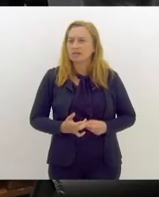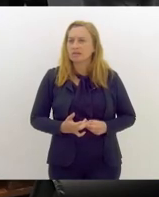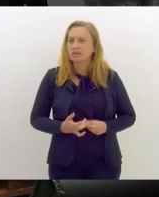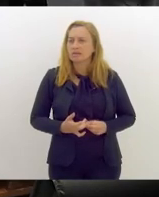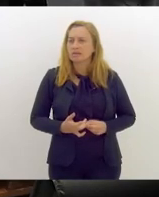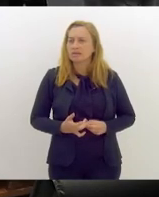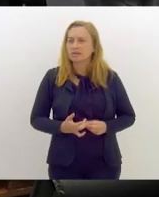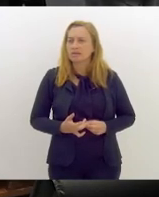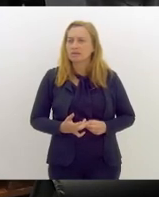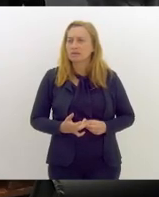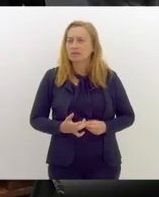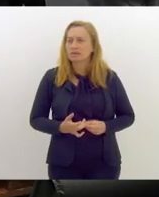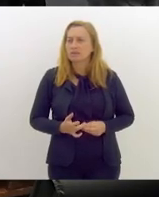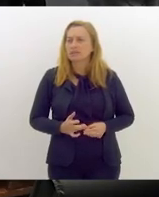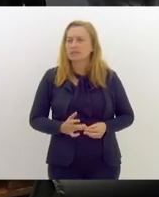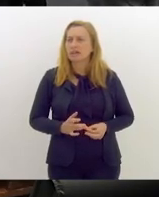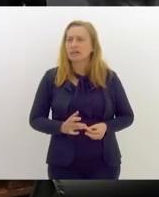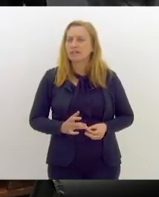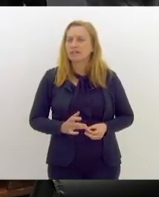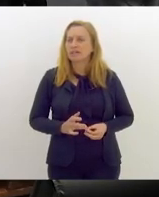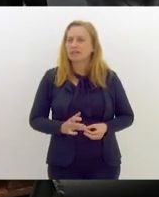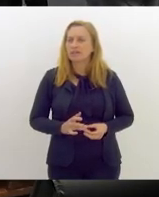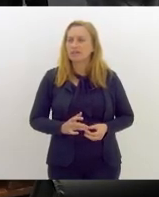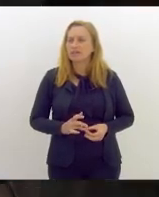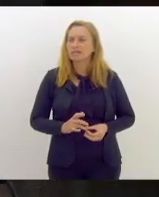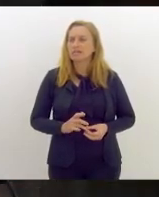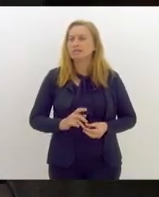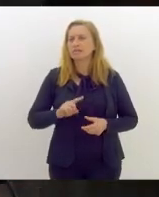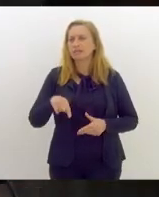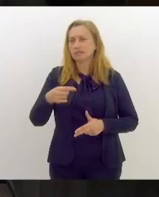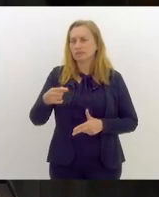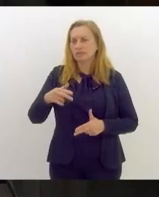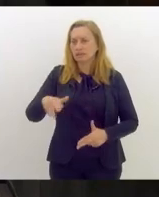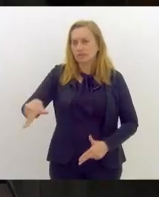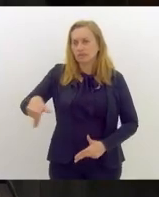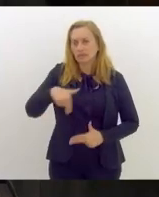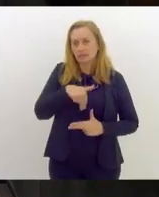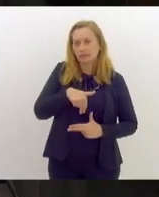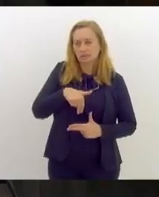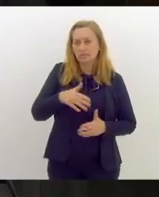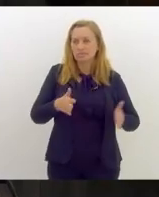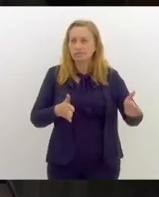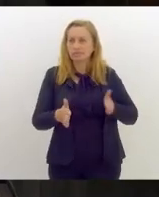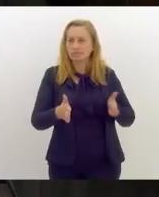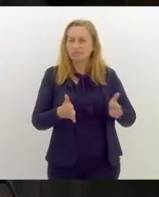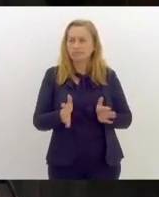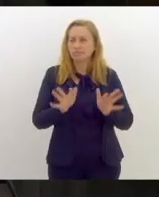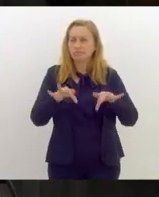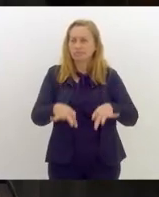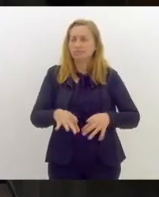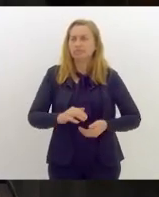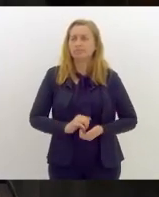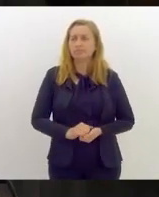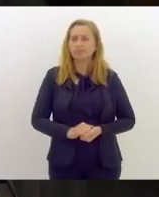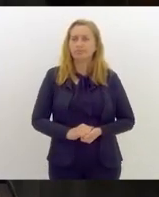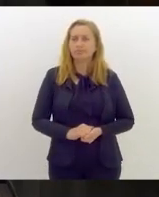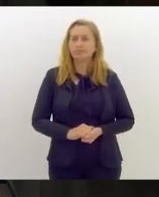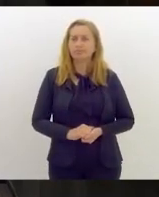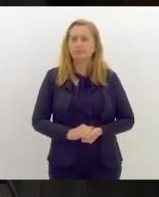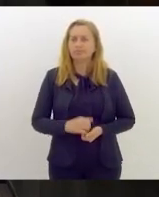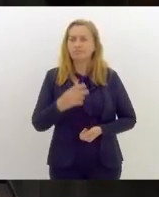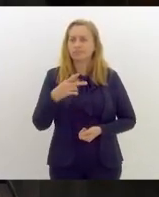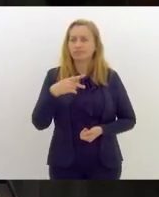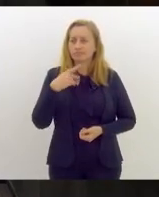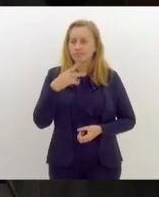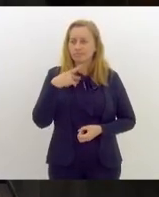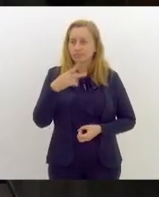deputada Marta Rocha Assuma que o expediente final é para dar sequência a intervenção que fiz hoje